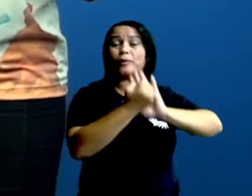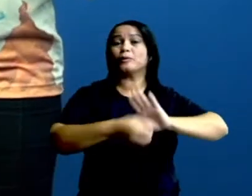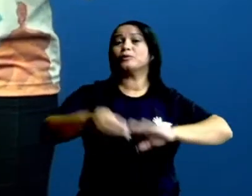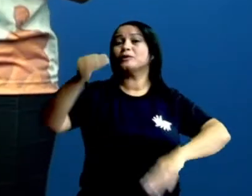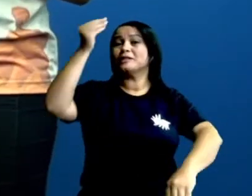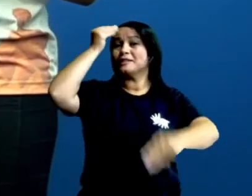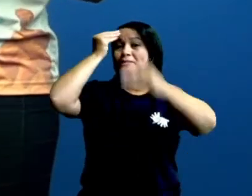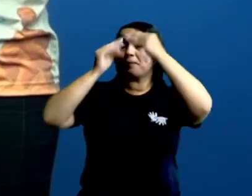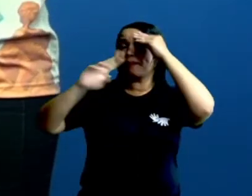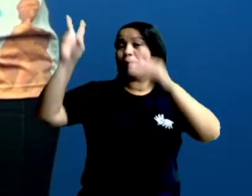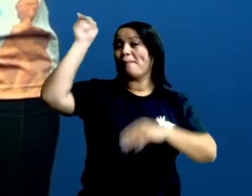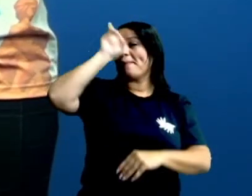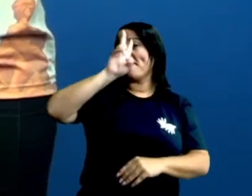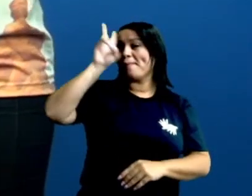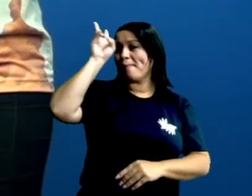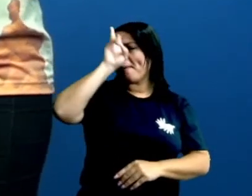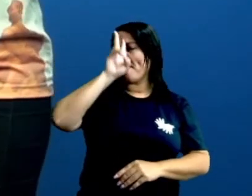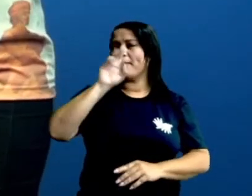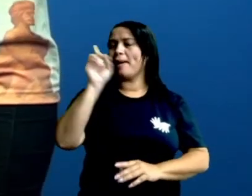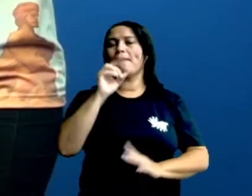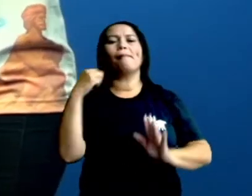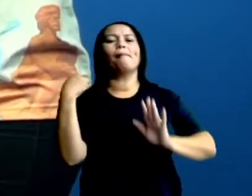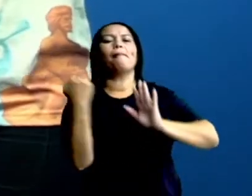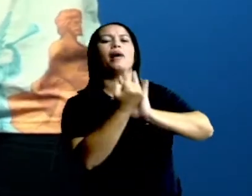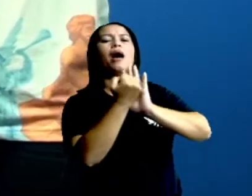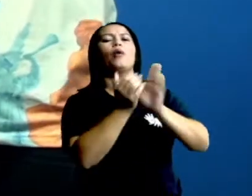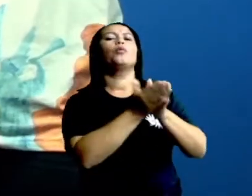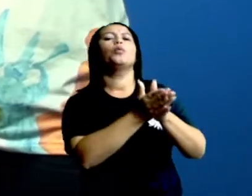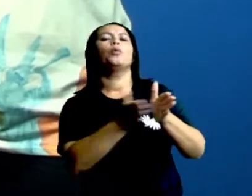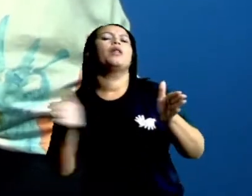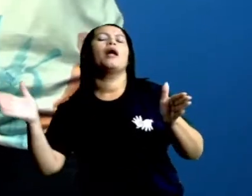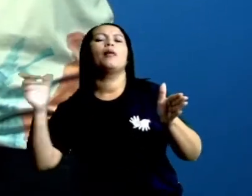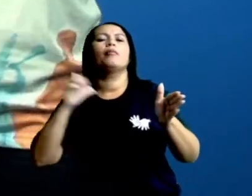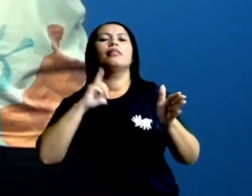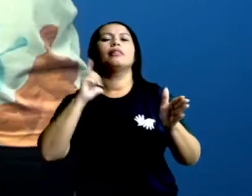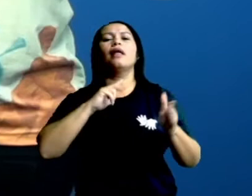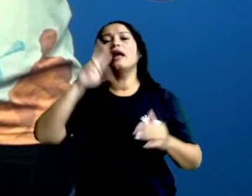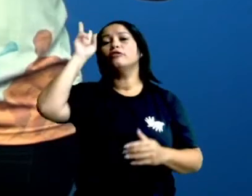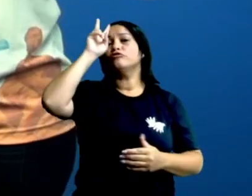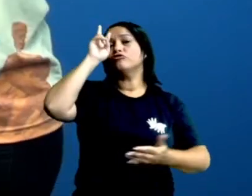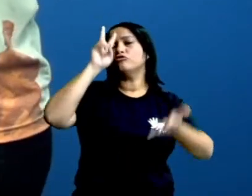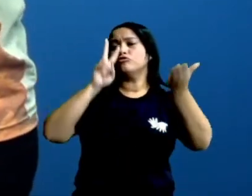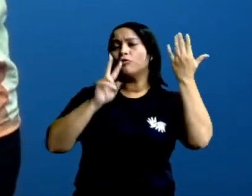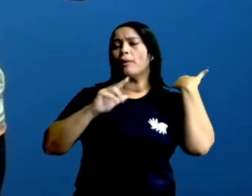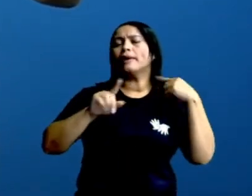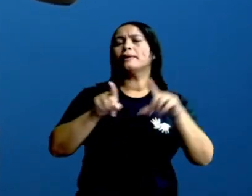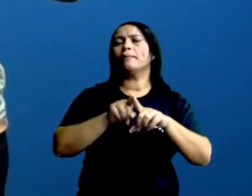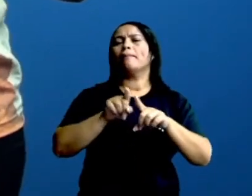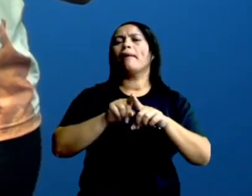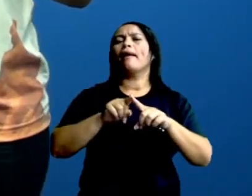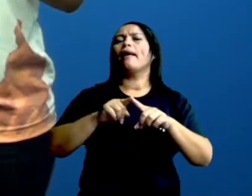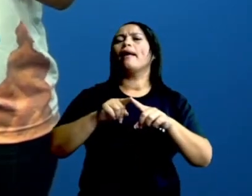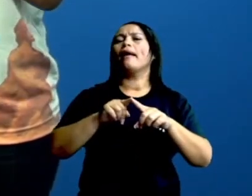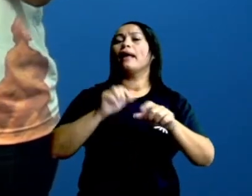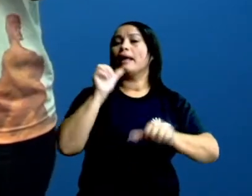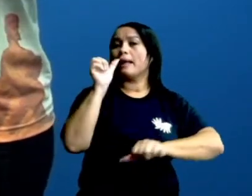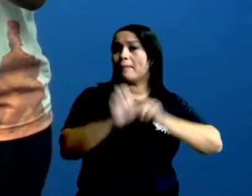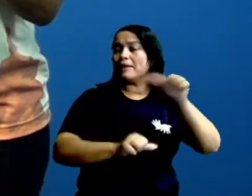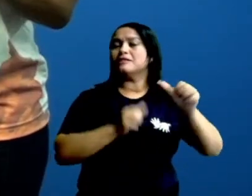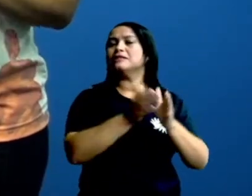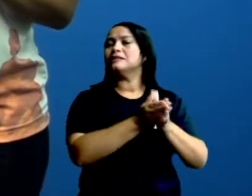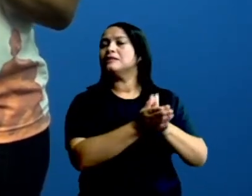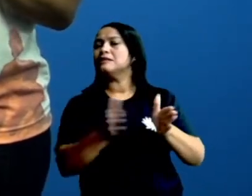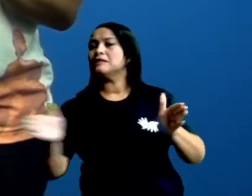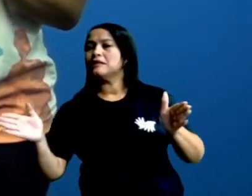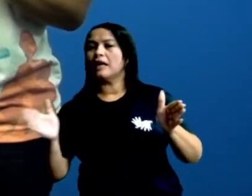coisa que marco do tempo, né? Porque tem lá o tempo histórico e a passagem de um tempo para o outro tem um